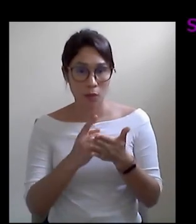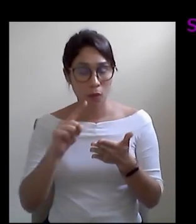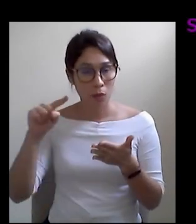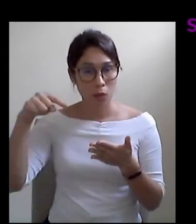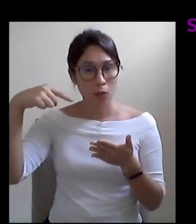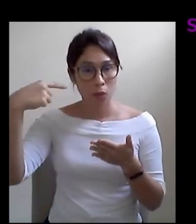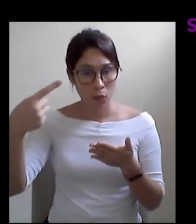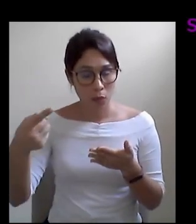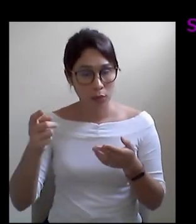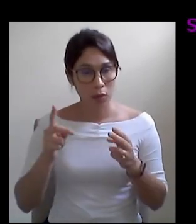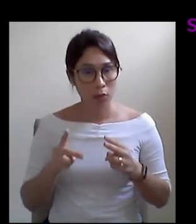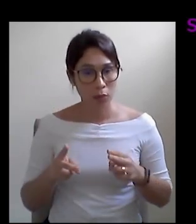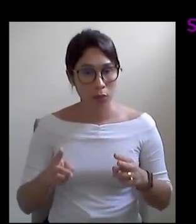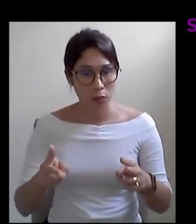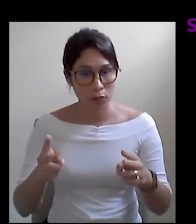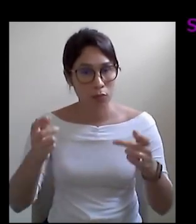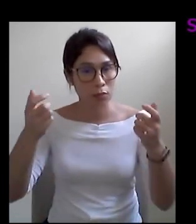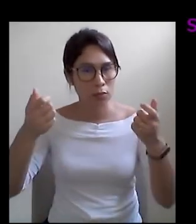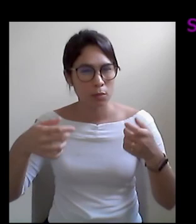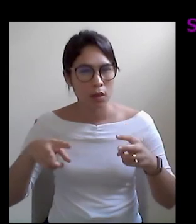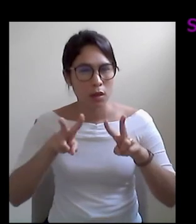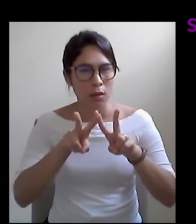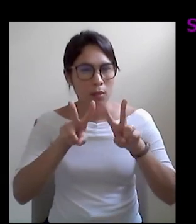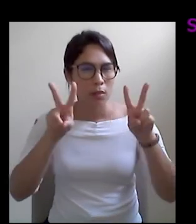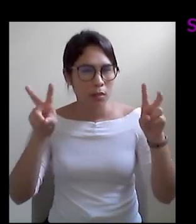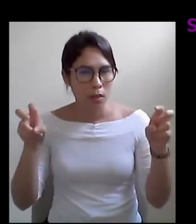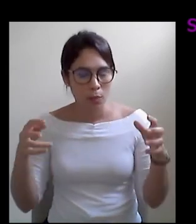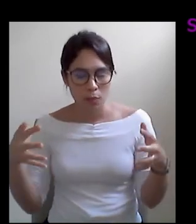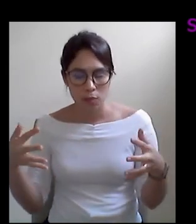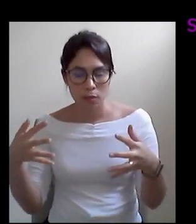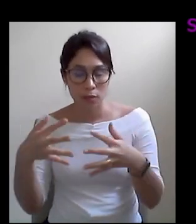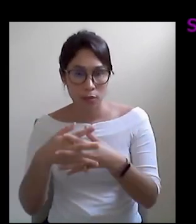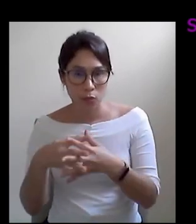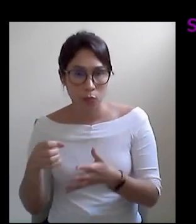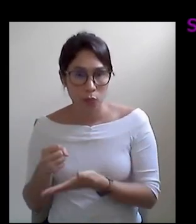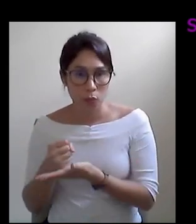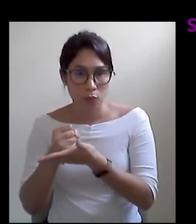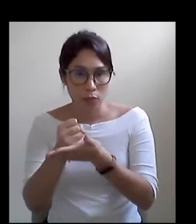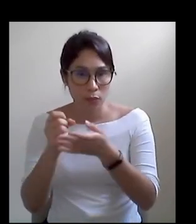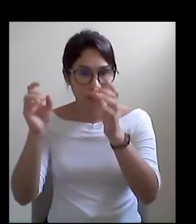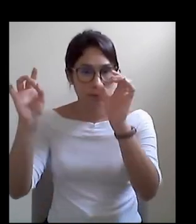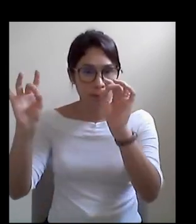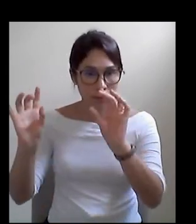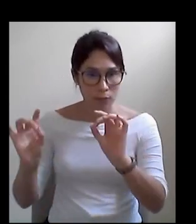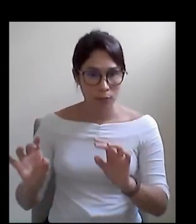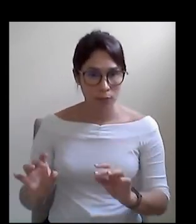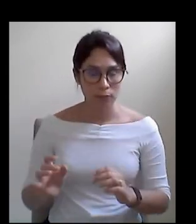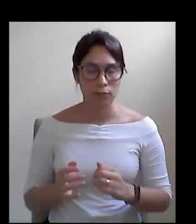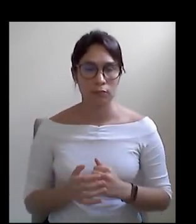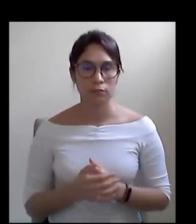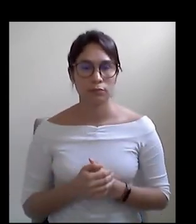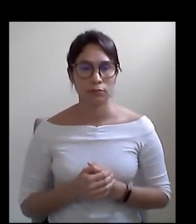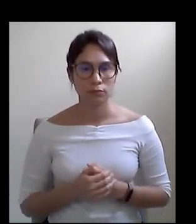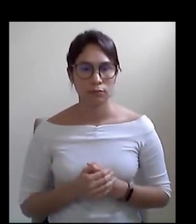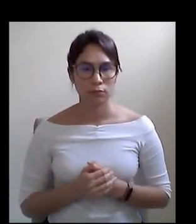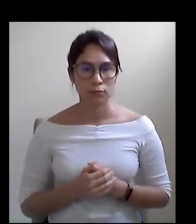Na próxima videoaula, continuaremos a discutir sobre os tecidos conjuntivos especializados.